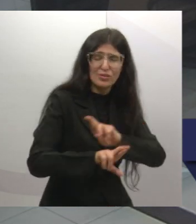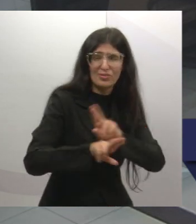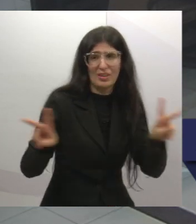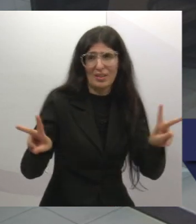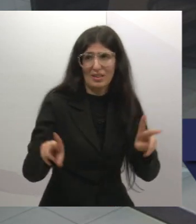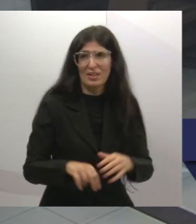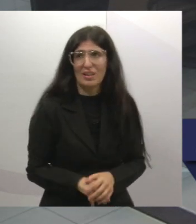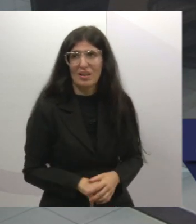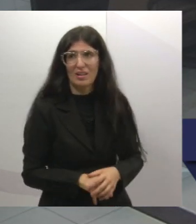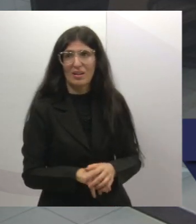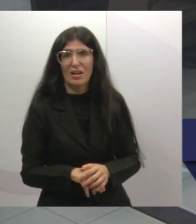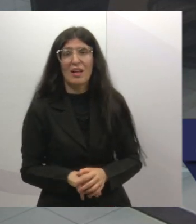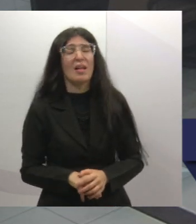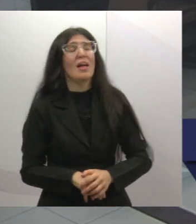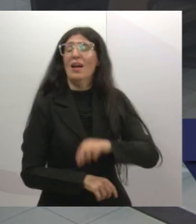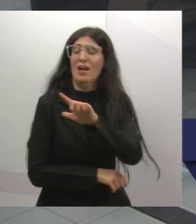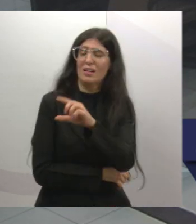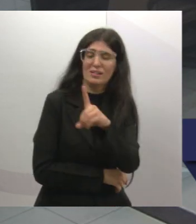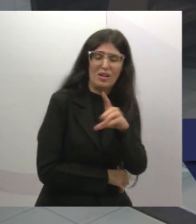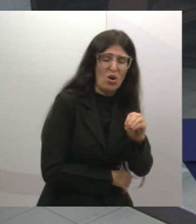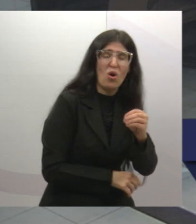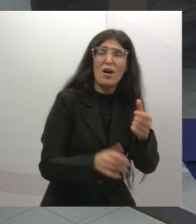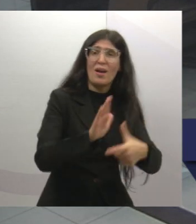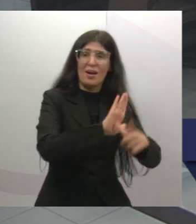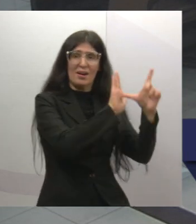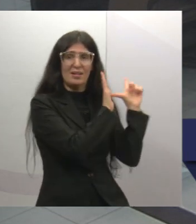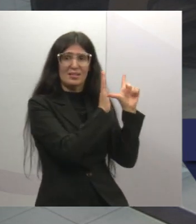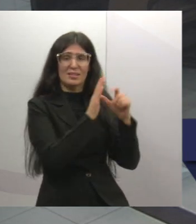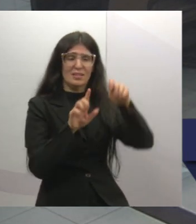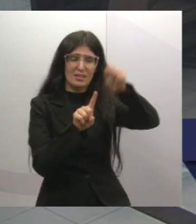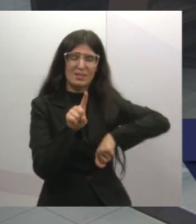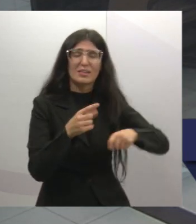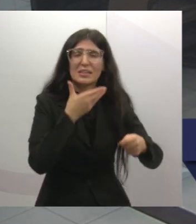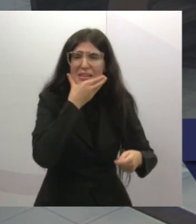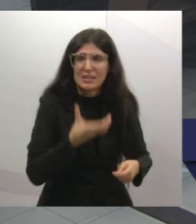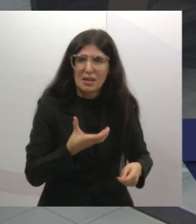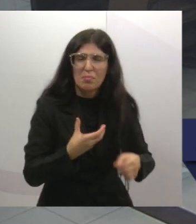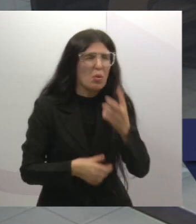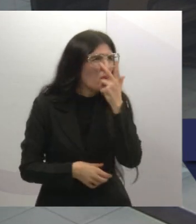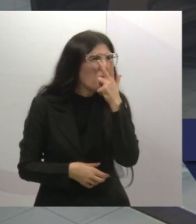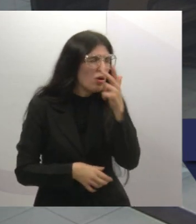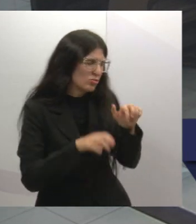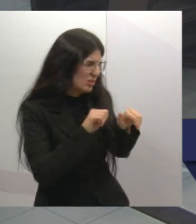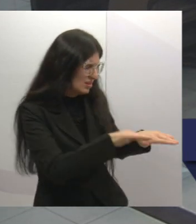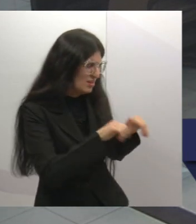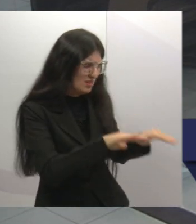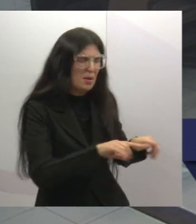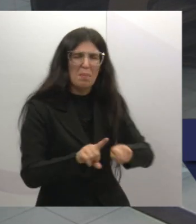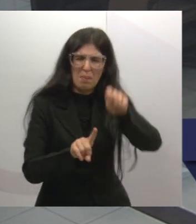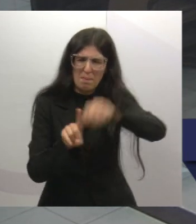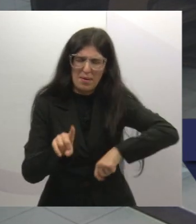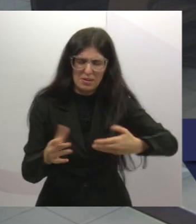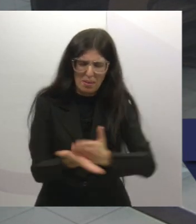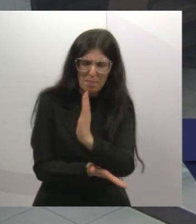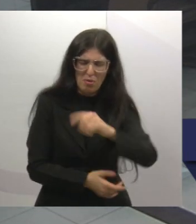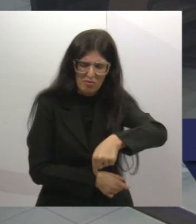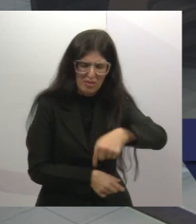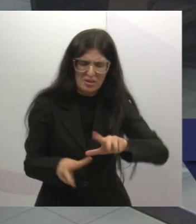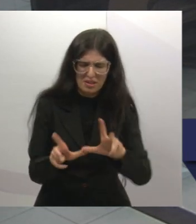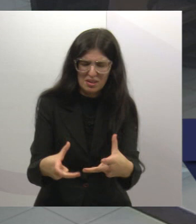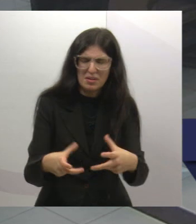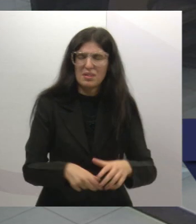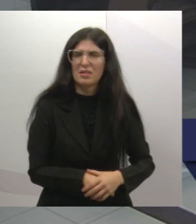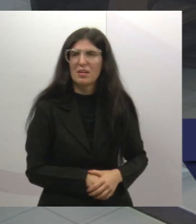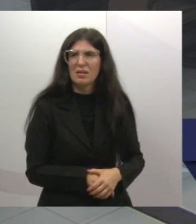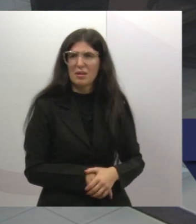A LDO é feita antes. Se eu não estou enganado, em torno de setembro, que vocês aprovam aqui. Se eu não estou me enganado. Porque não é muito da minha